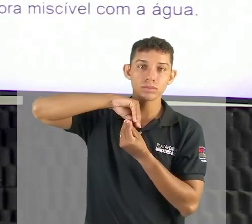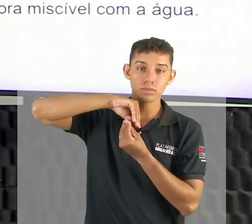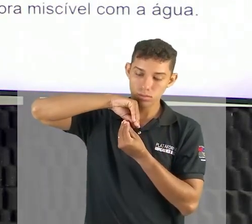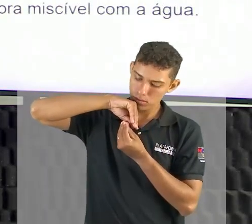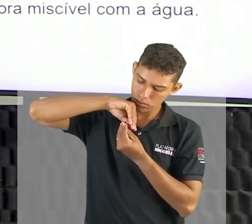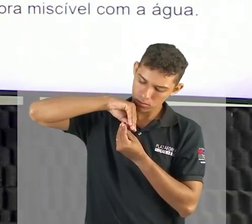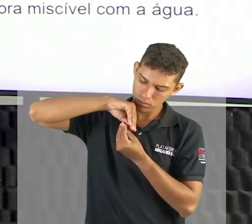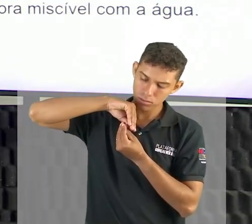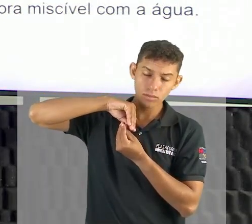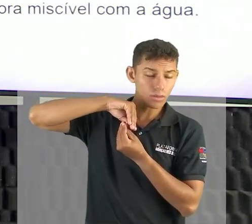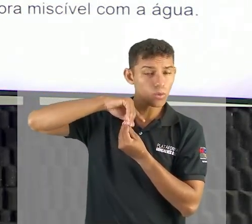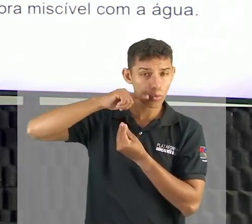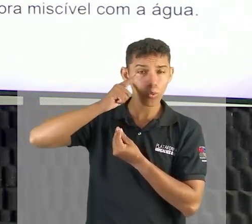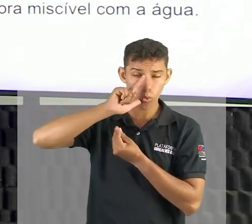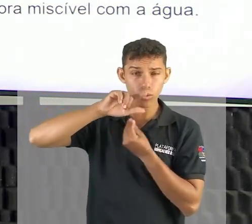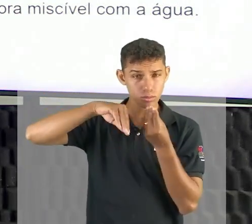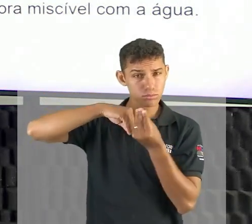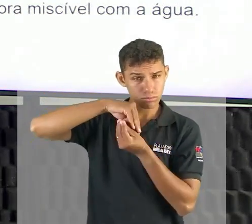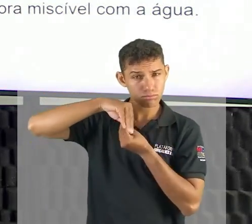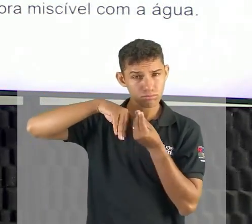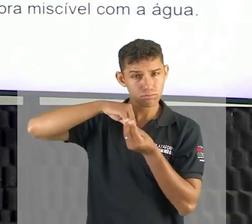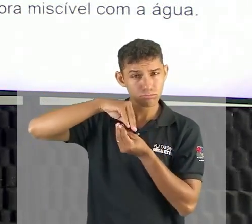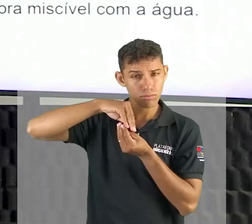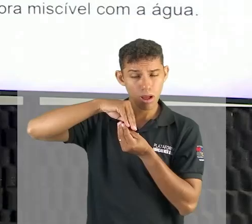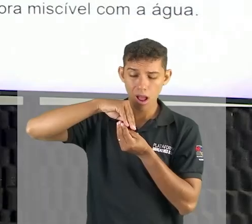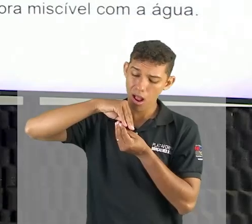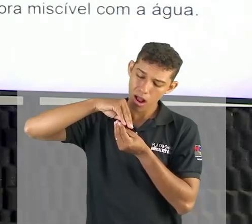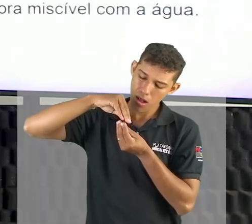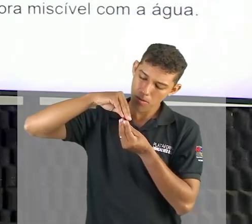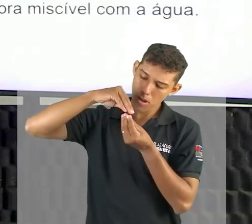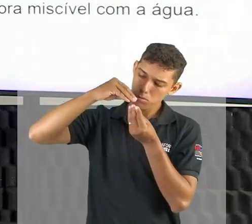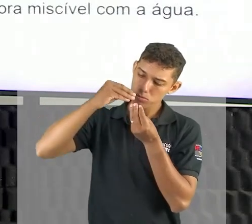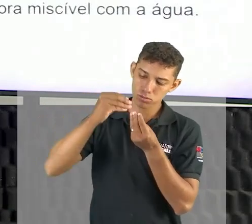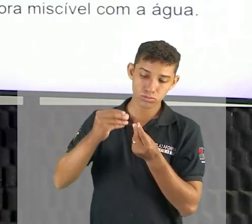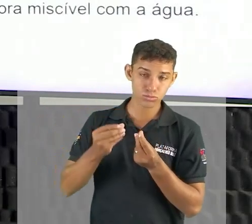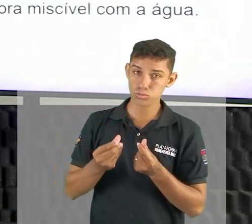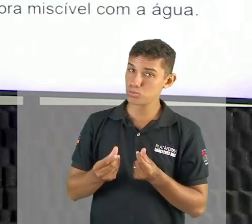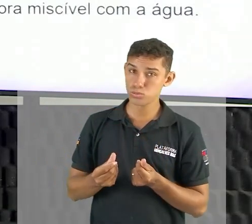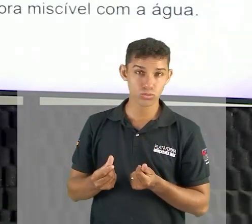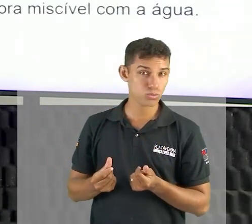e gasolina se misturam. Mas como não se dissolvem,